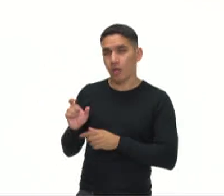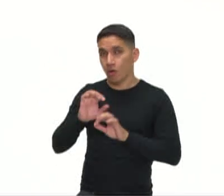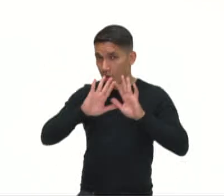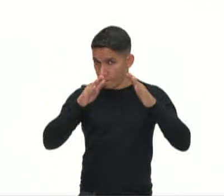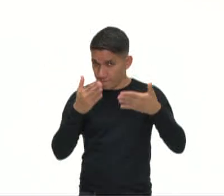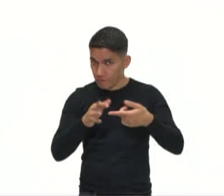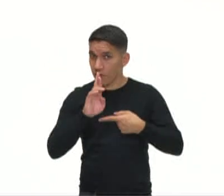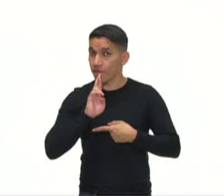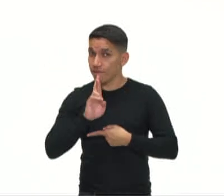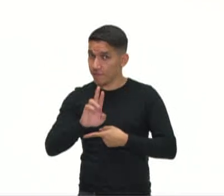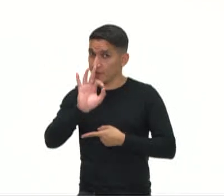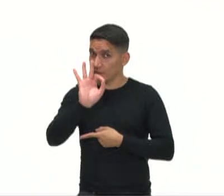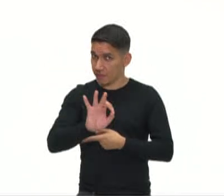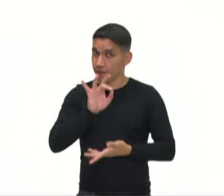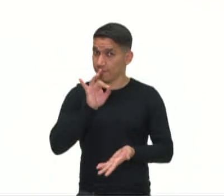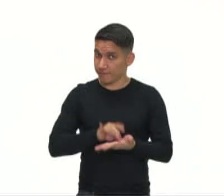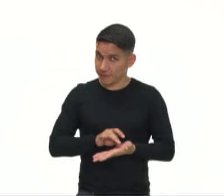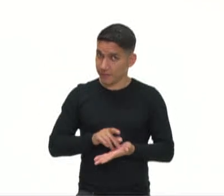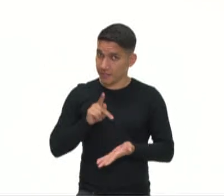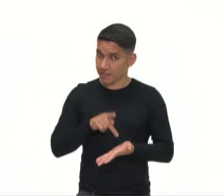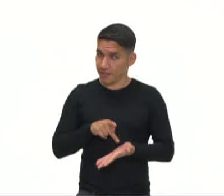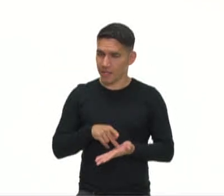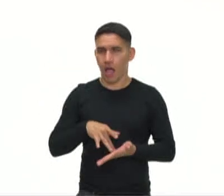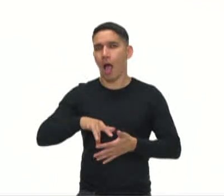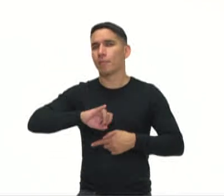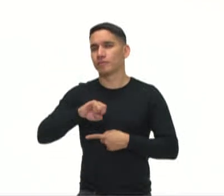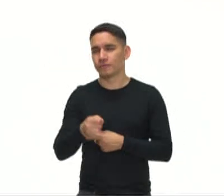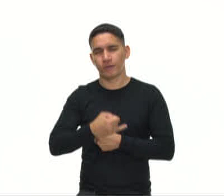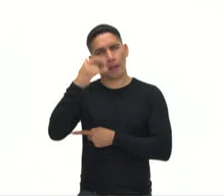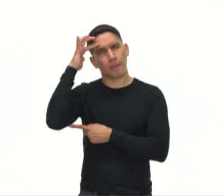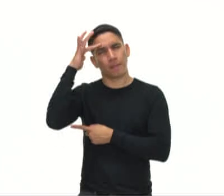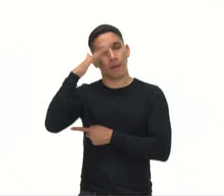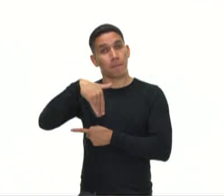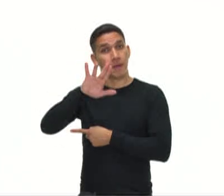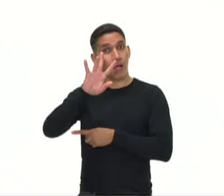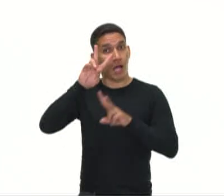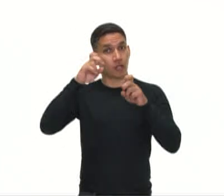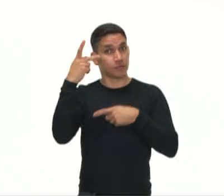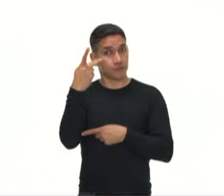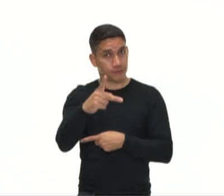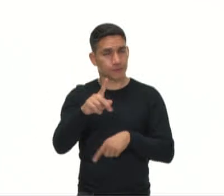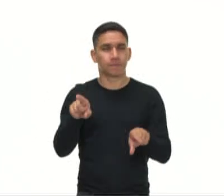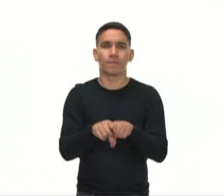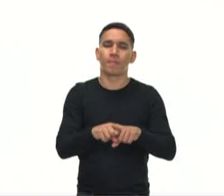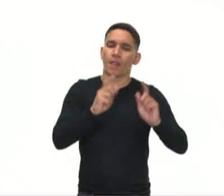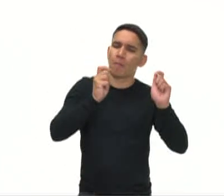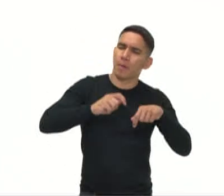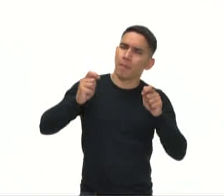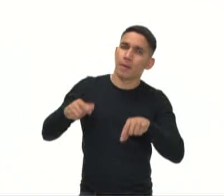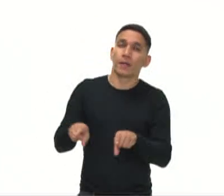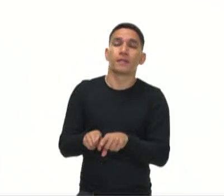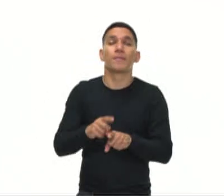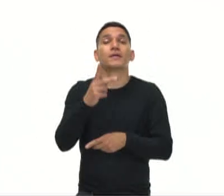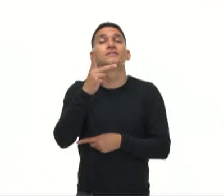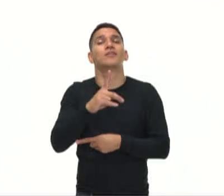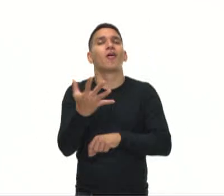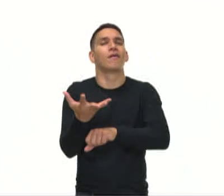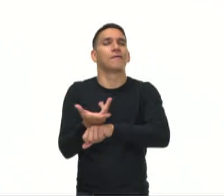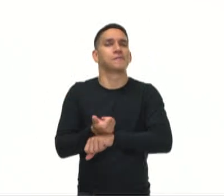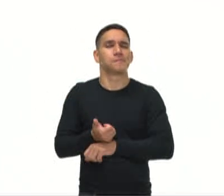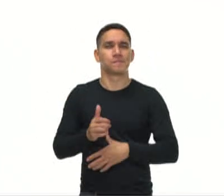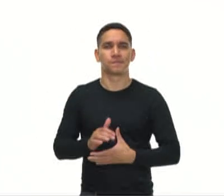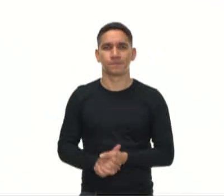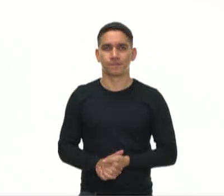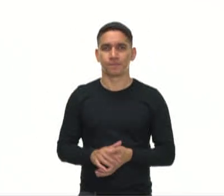e sinceridade. Aproveite para pensar um pouco mais sobre você, as suas competências e as suas